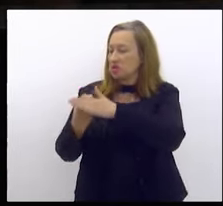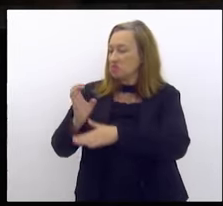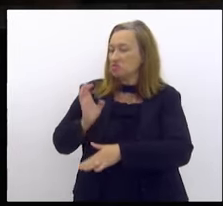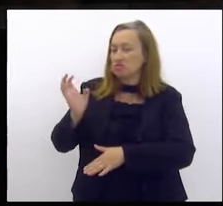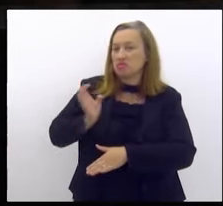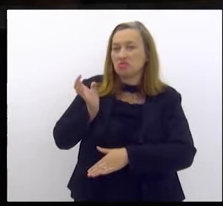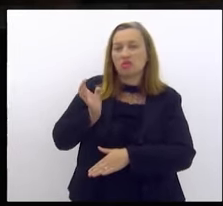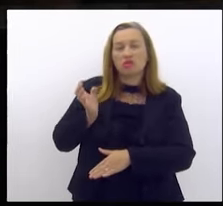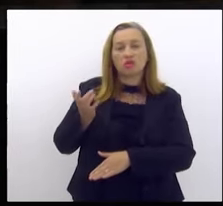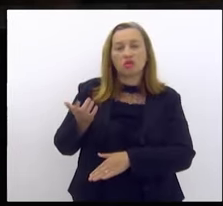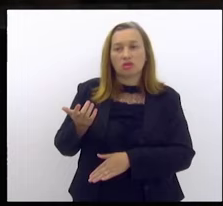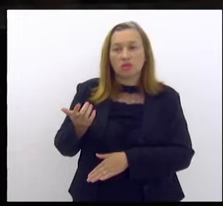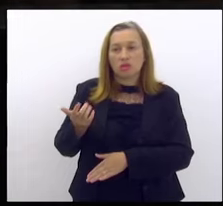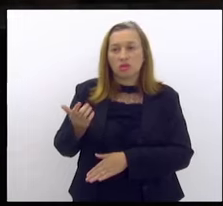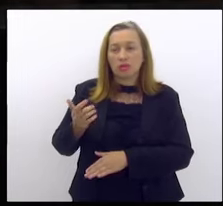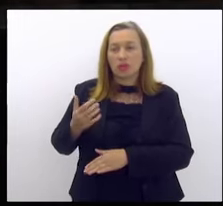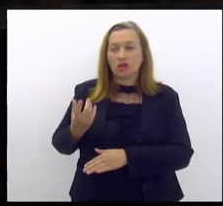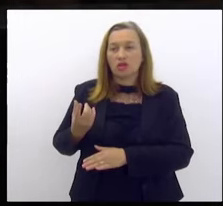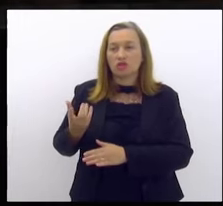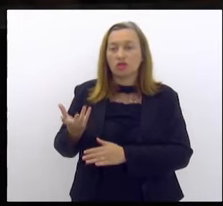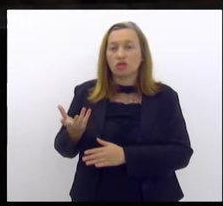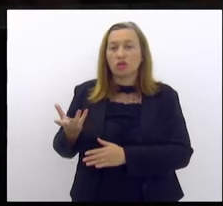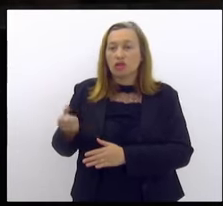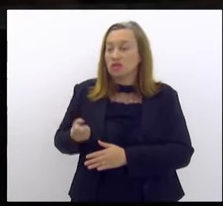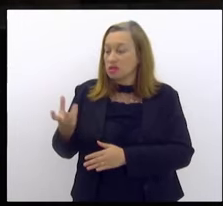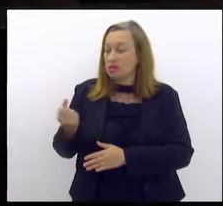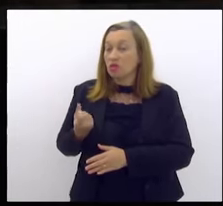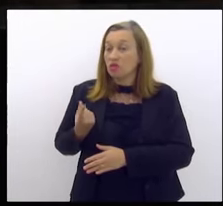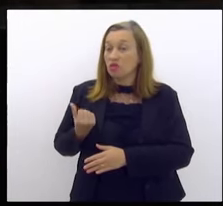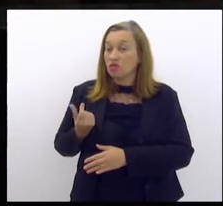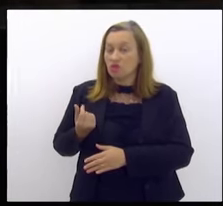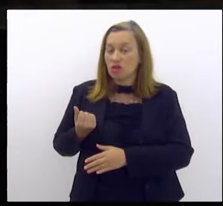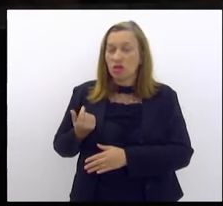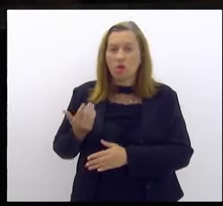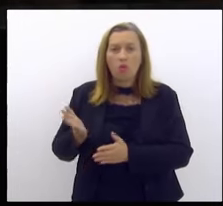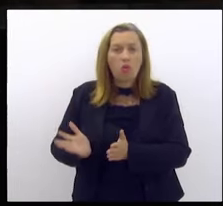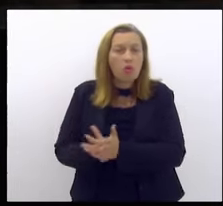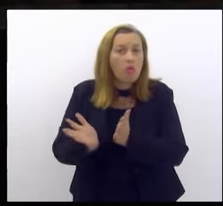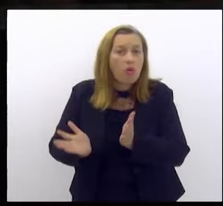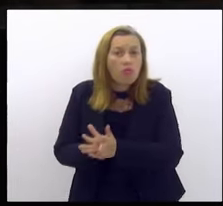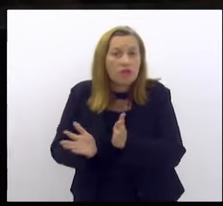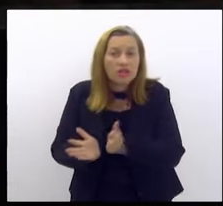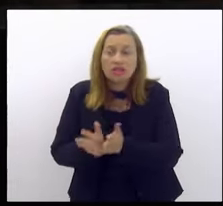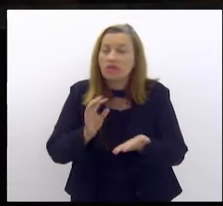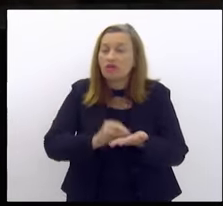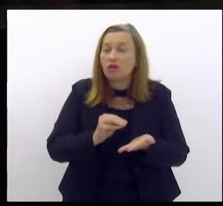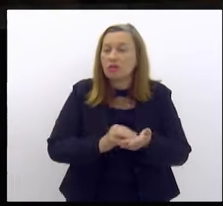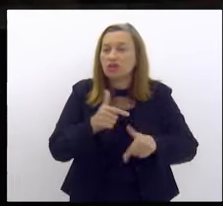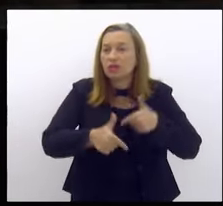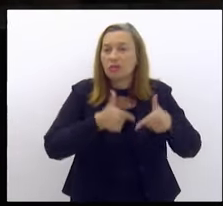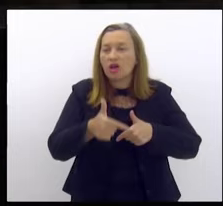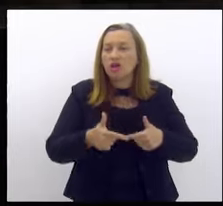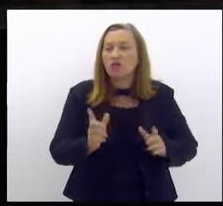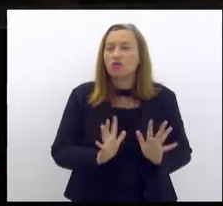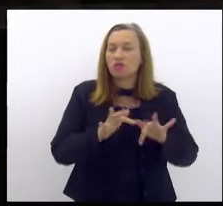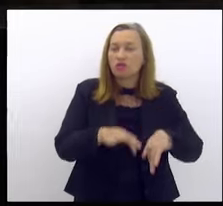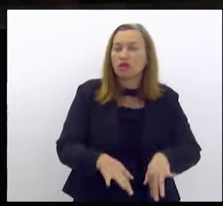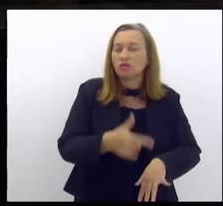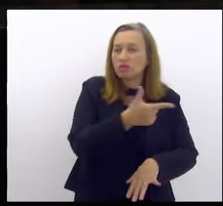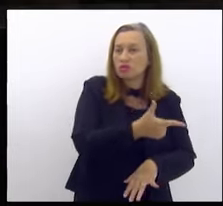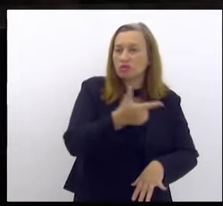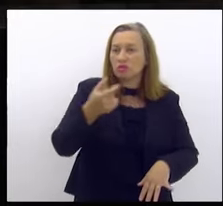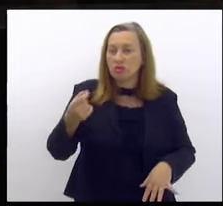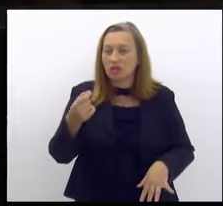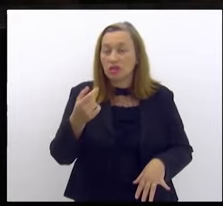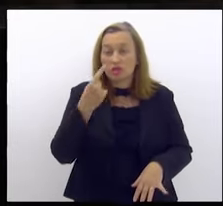a miséria, com a pobreza, com o desemprego. Final de 2020, a gente tinha a revista Forbes